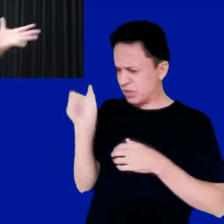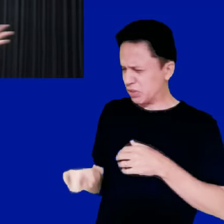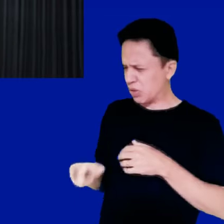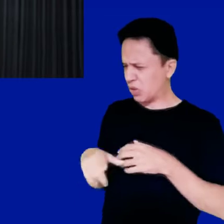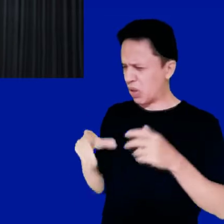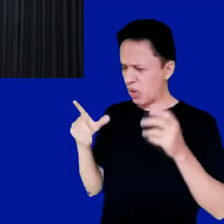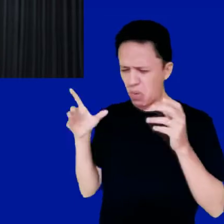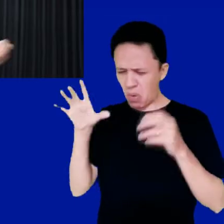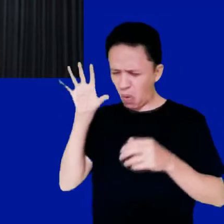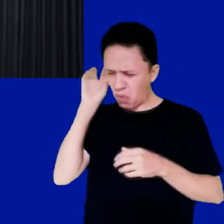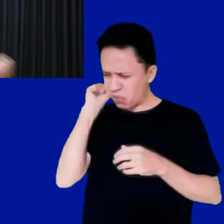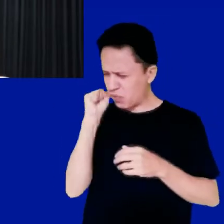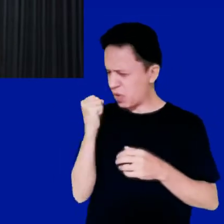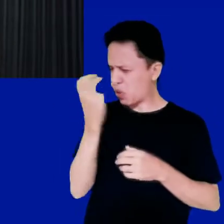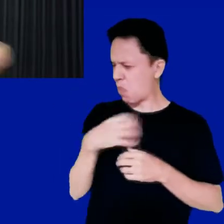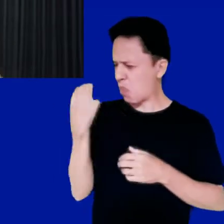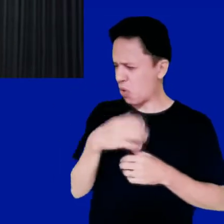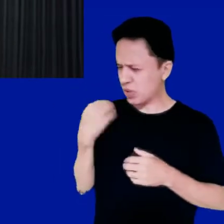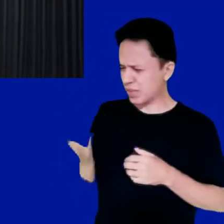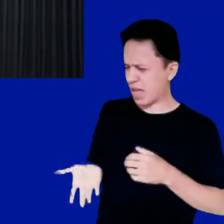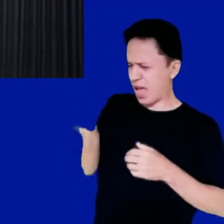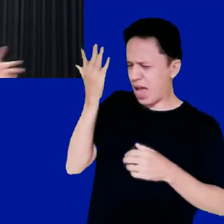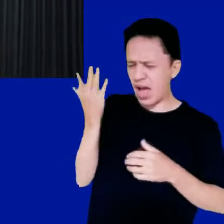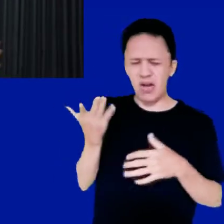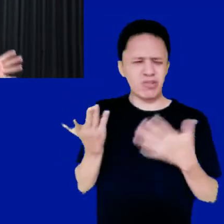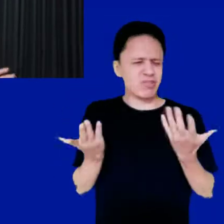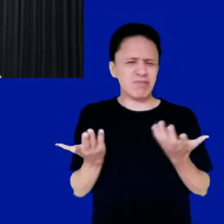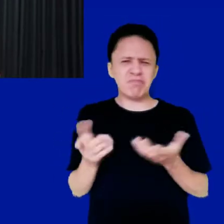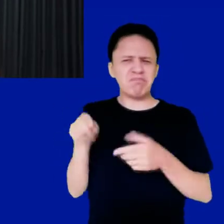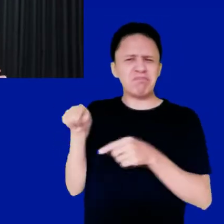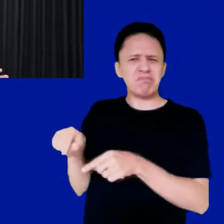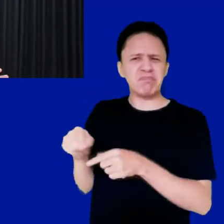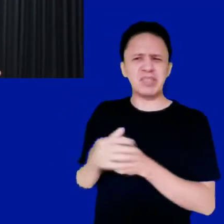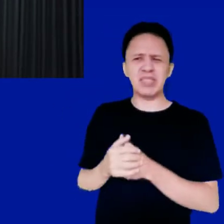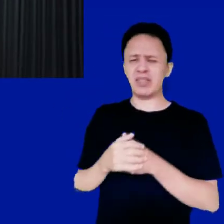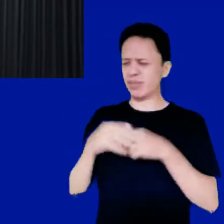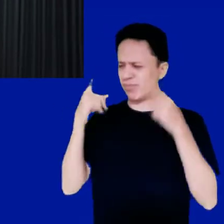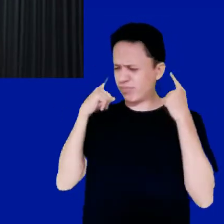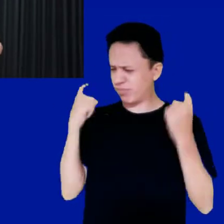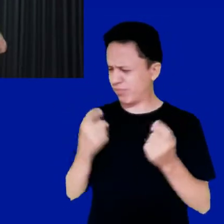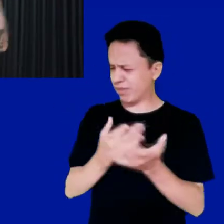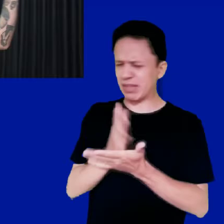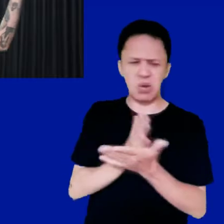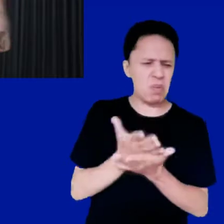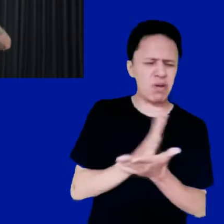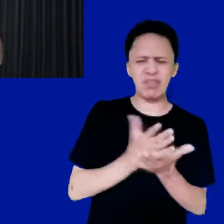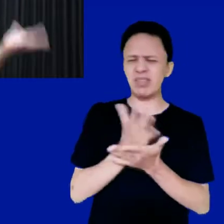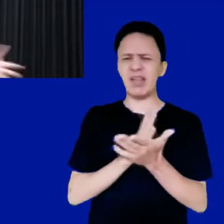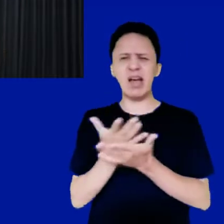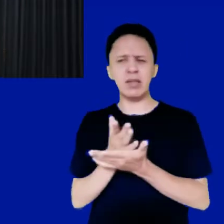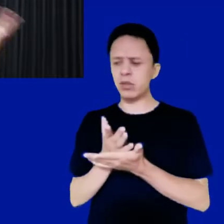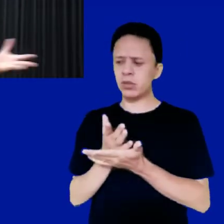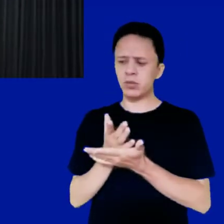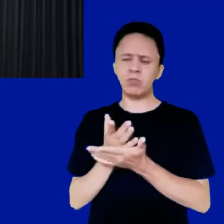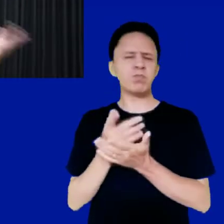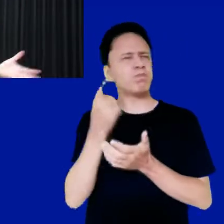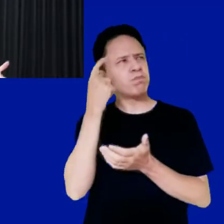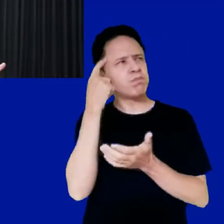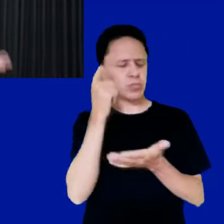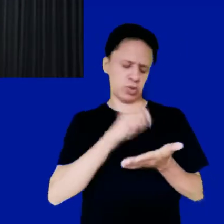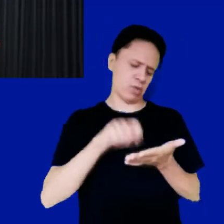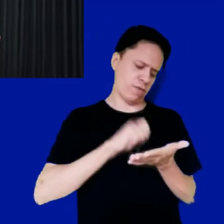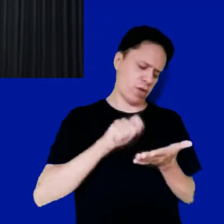uma coisa, né? Alguém tá ouvindo música sem fone de ouvido, é o famoso DJ de ônibus, né? Aquela música autona lá, todo